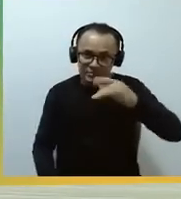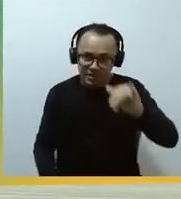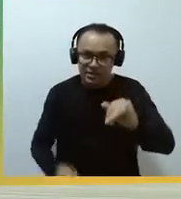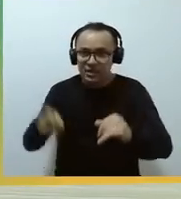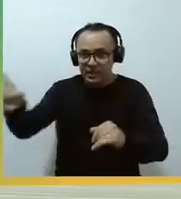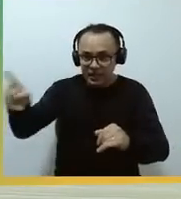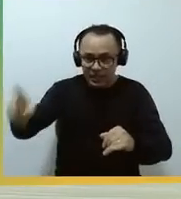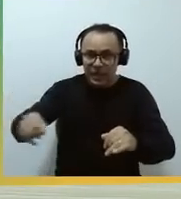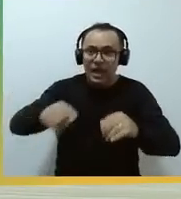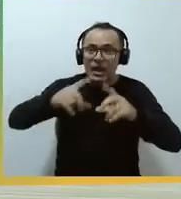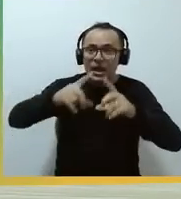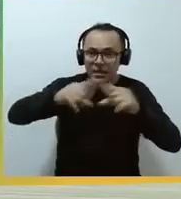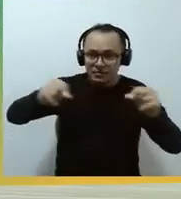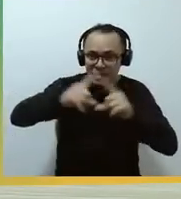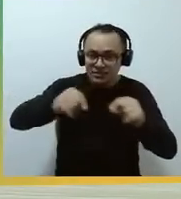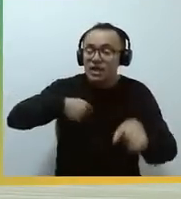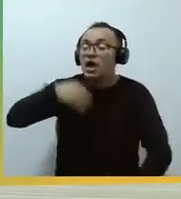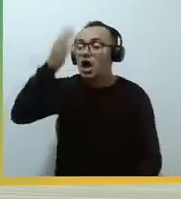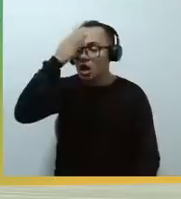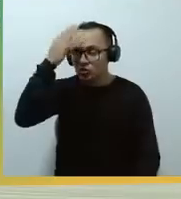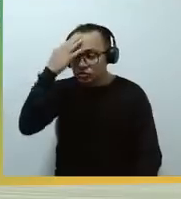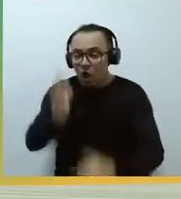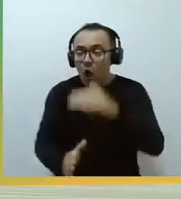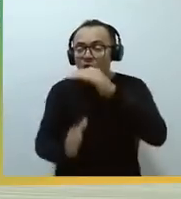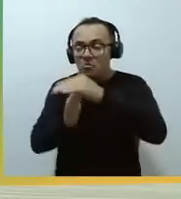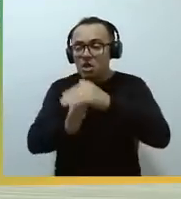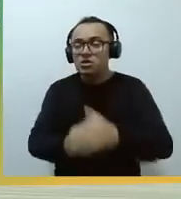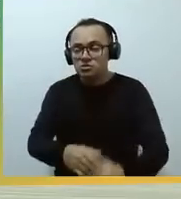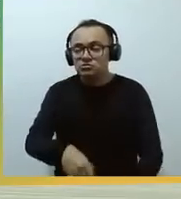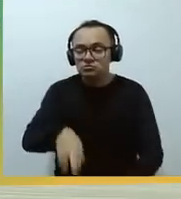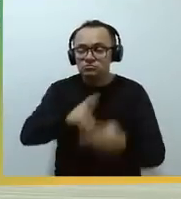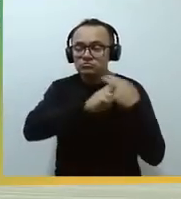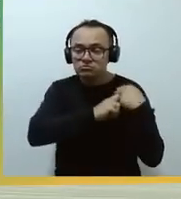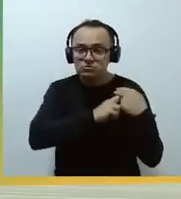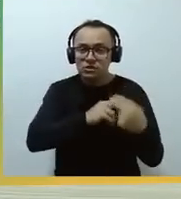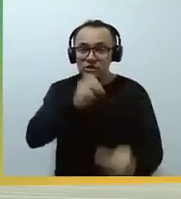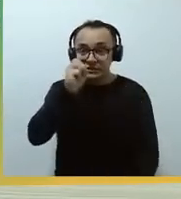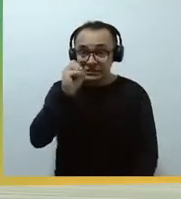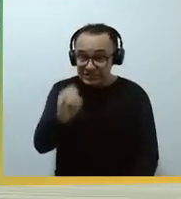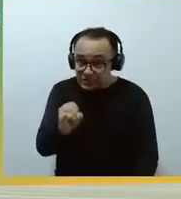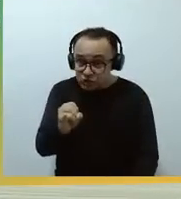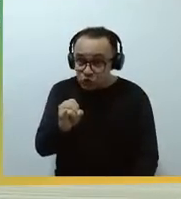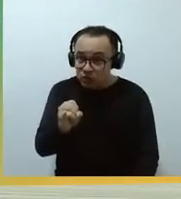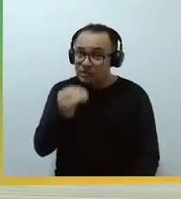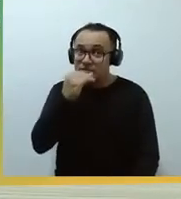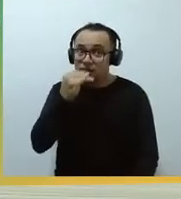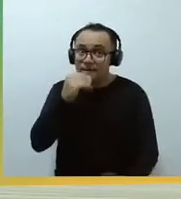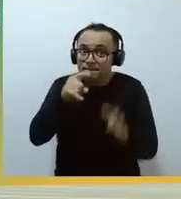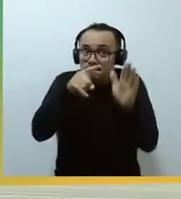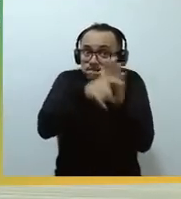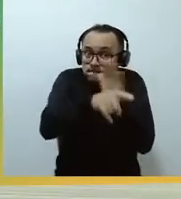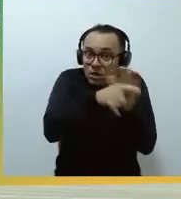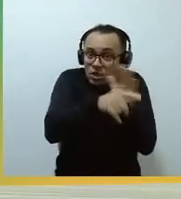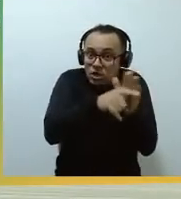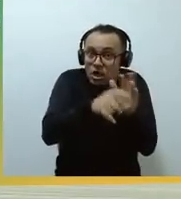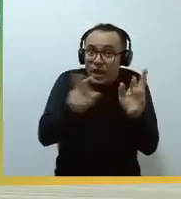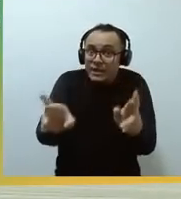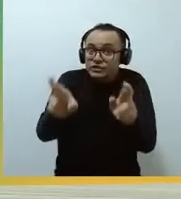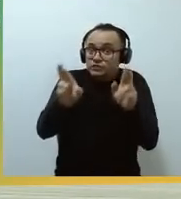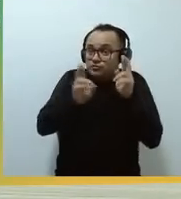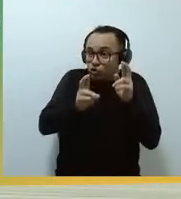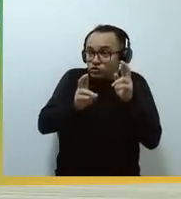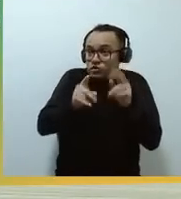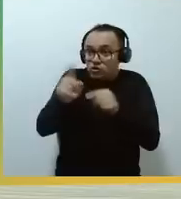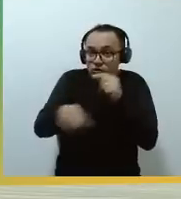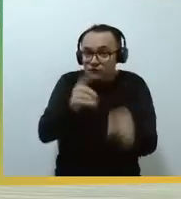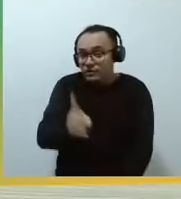os limites e as responsabilidades. O senhor não faz perguntas. Se o senhor entender que alguma resposta puder lhe prejudicar, o senhor usa o direito constitucional de permanecer em